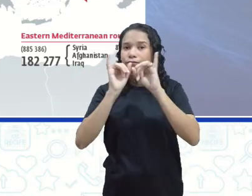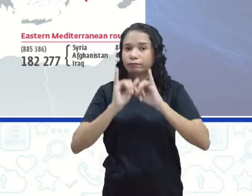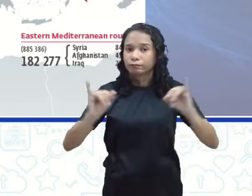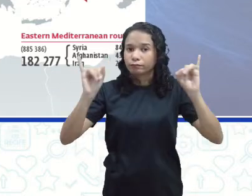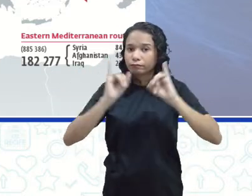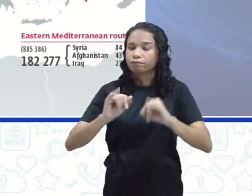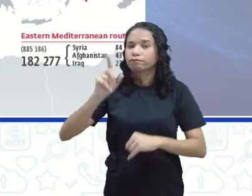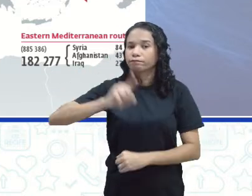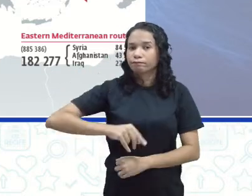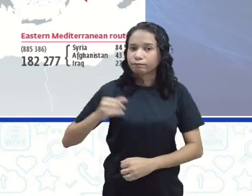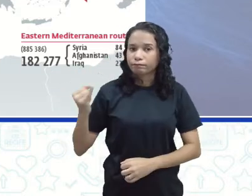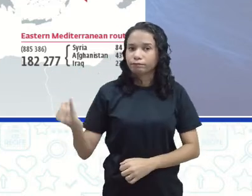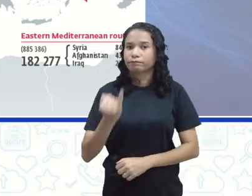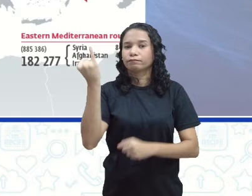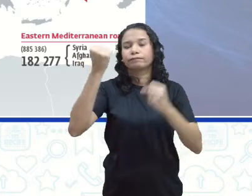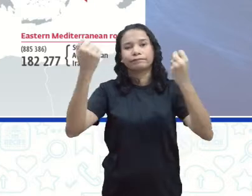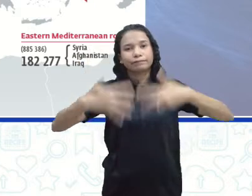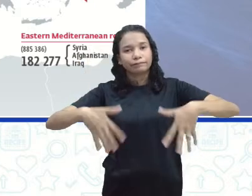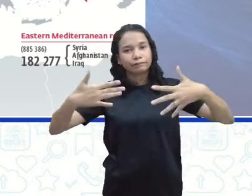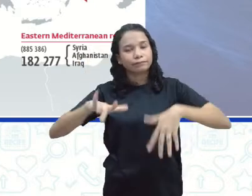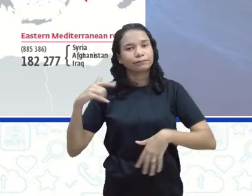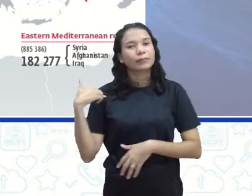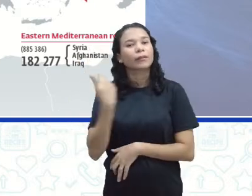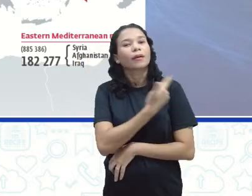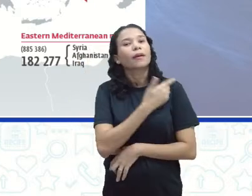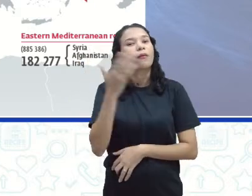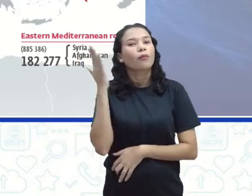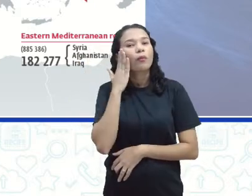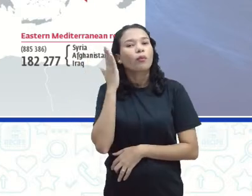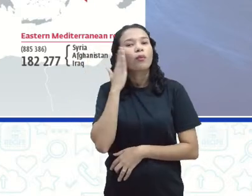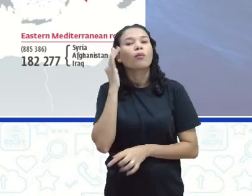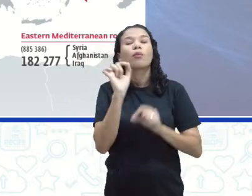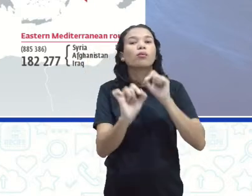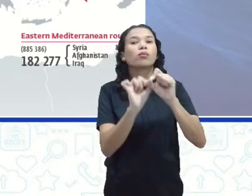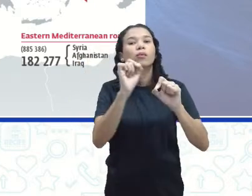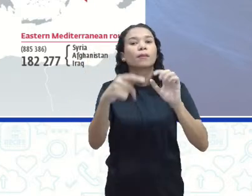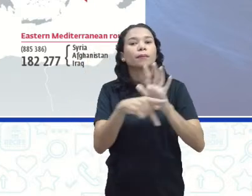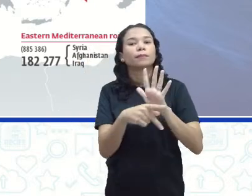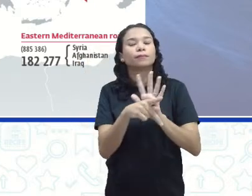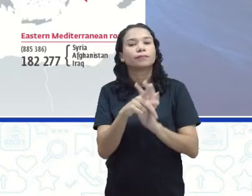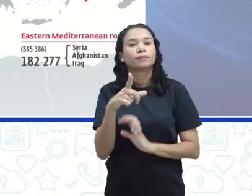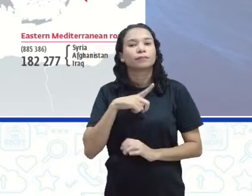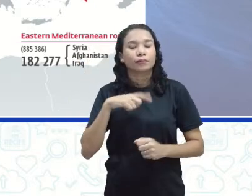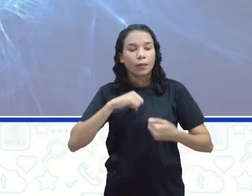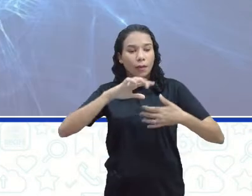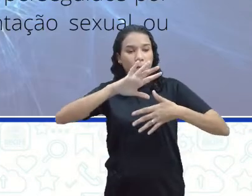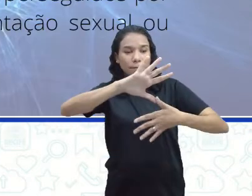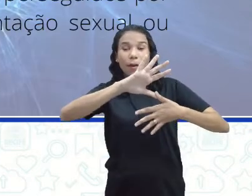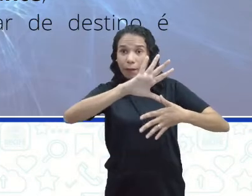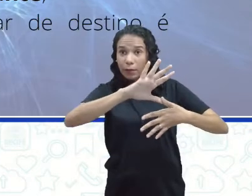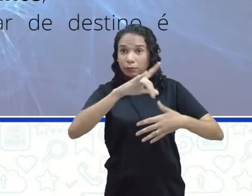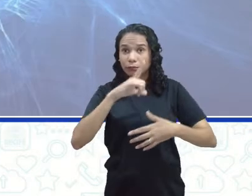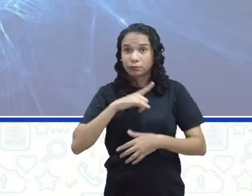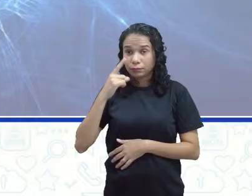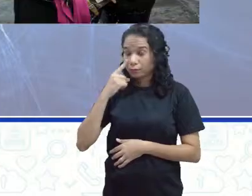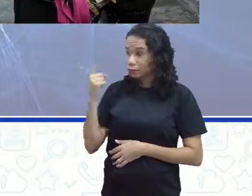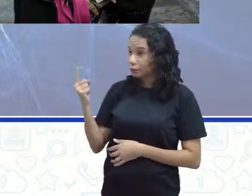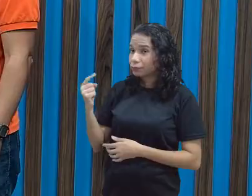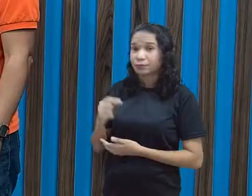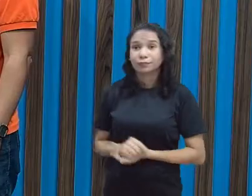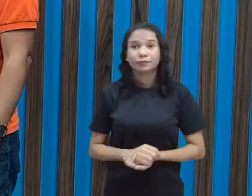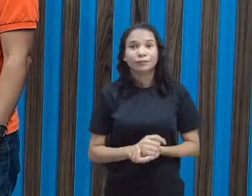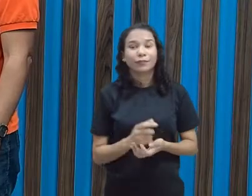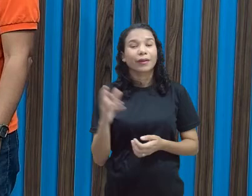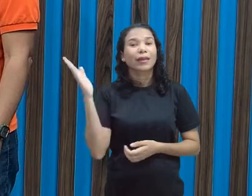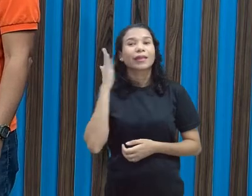informações muito importantes aqui para a gente entender justamente aquele mapa, ó, esse mapa aqui, ó, deixa eu mostrar para vocês.